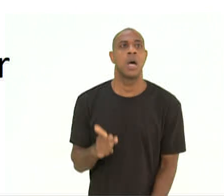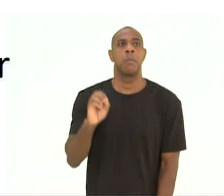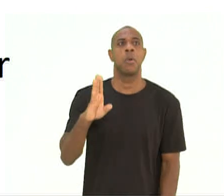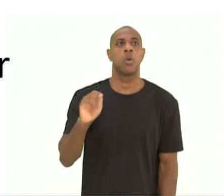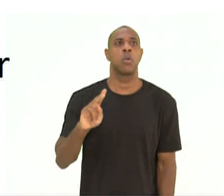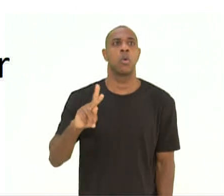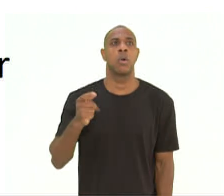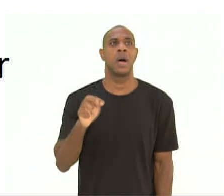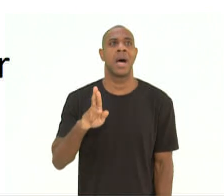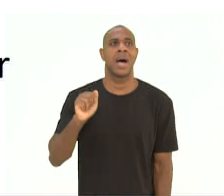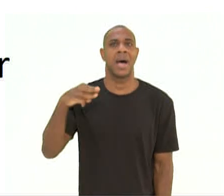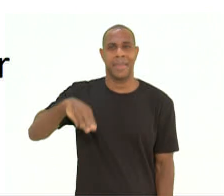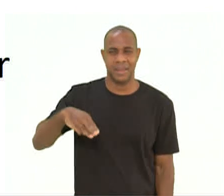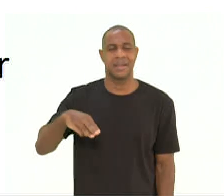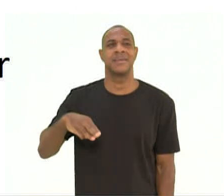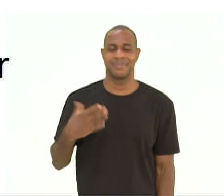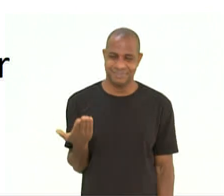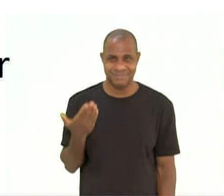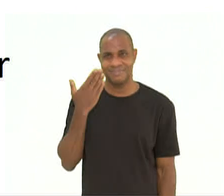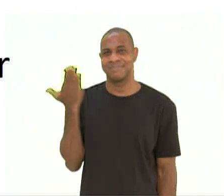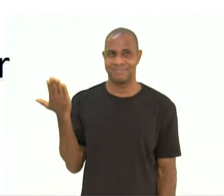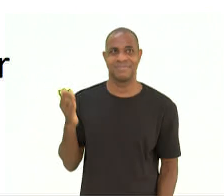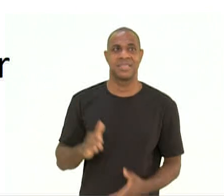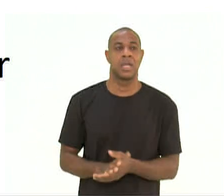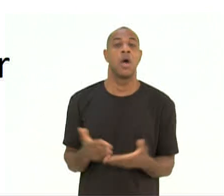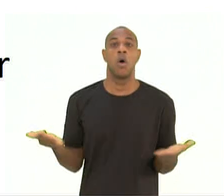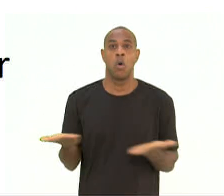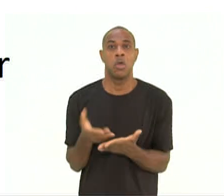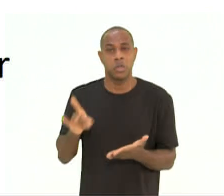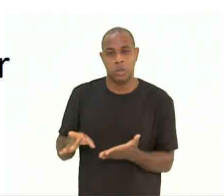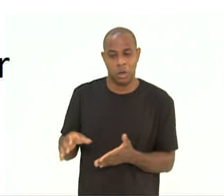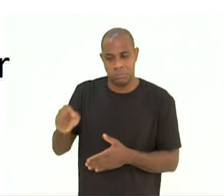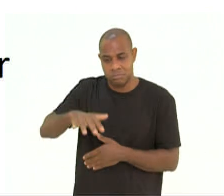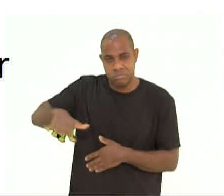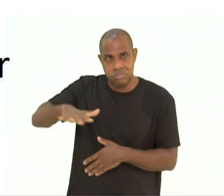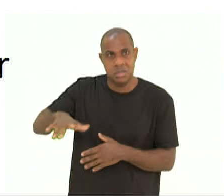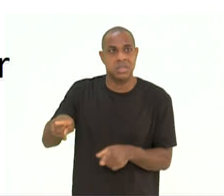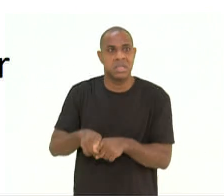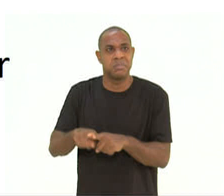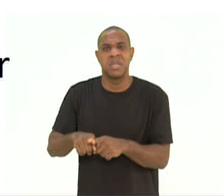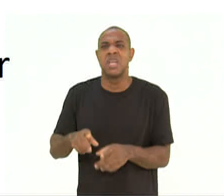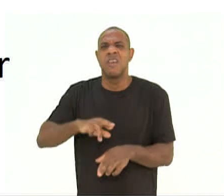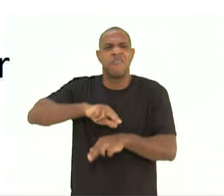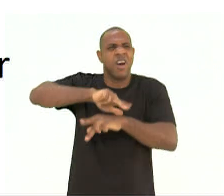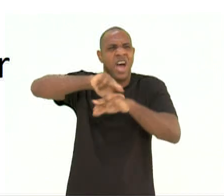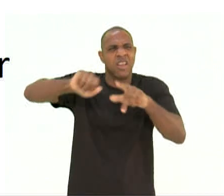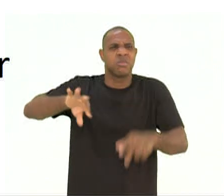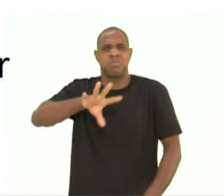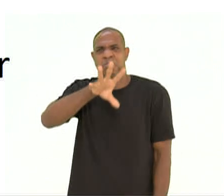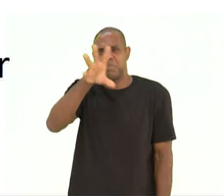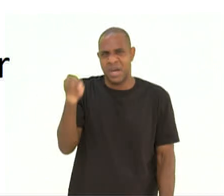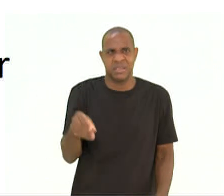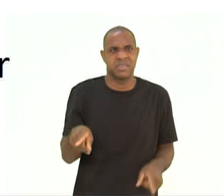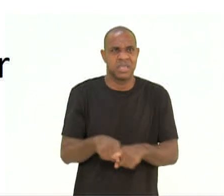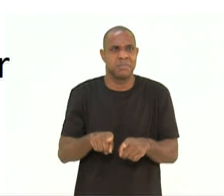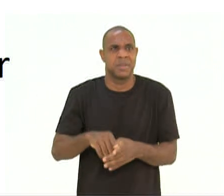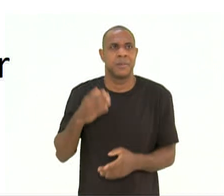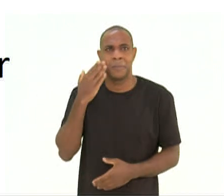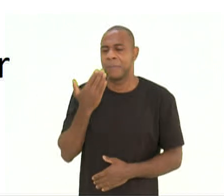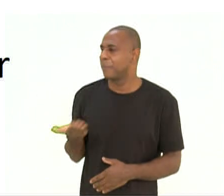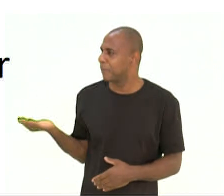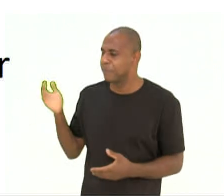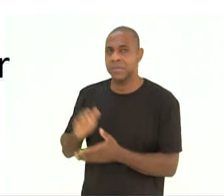Estado Islâmico. E hoje ele atua não só na Nigéria, mas em países como Chad, Níger e Camarões. Então ele já está